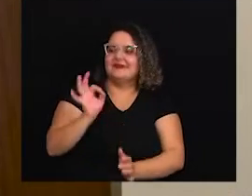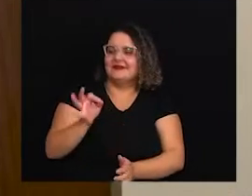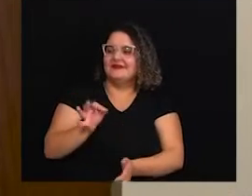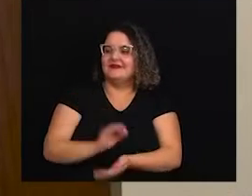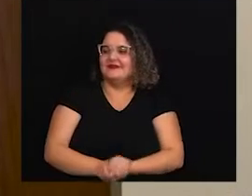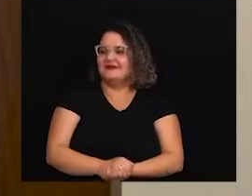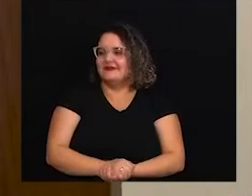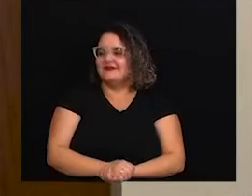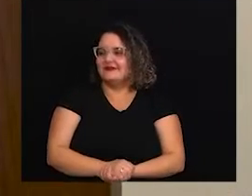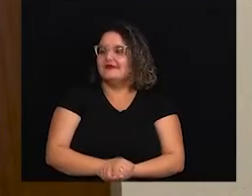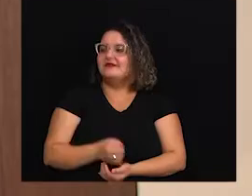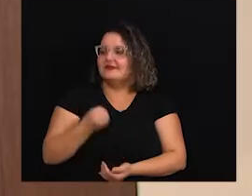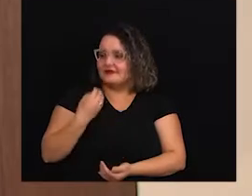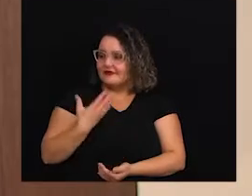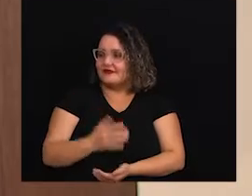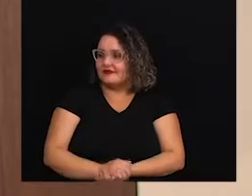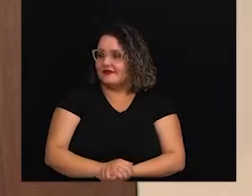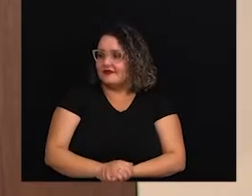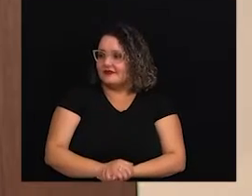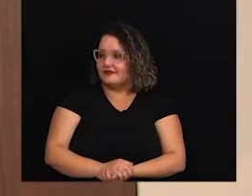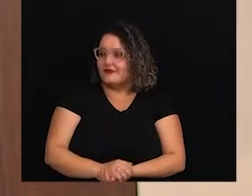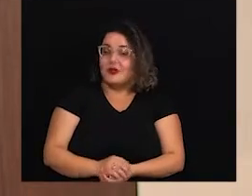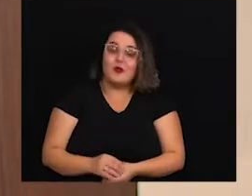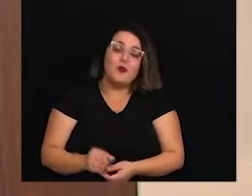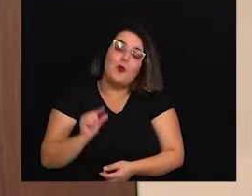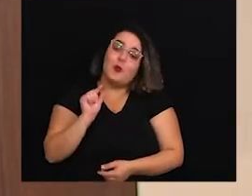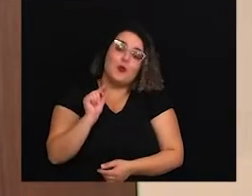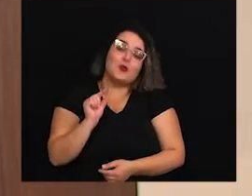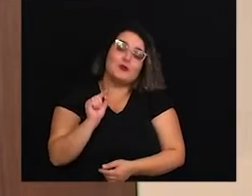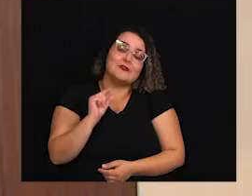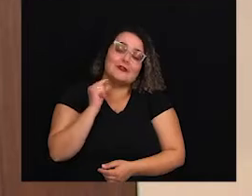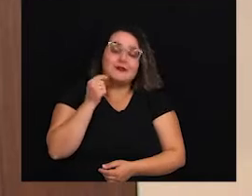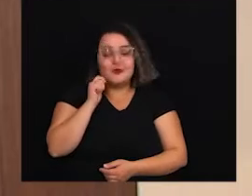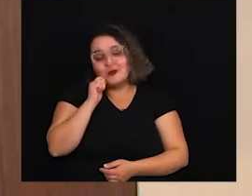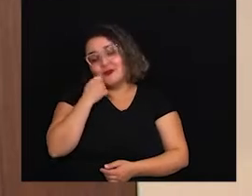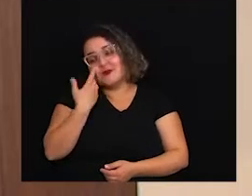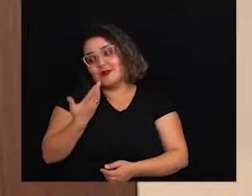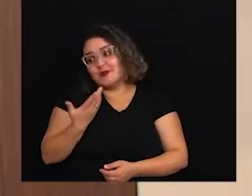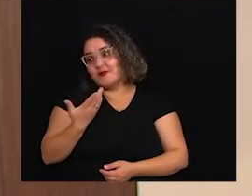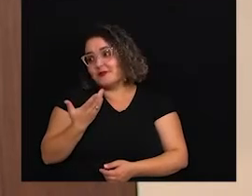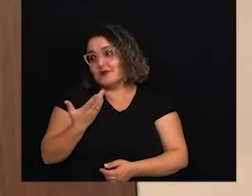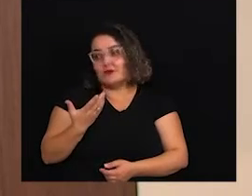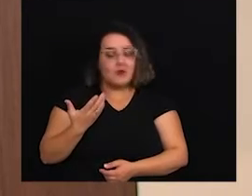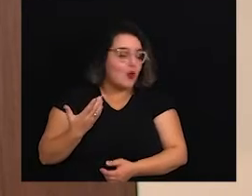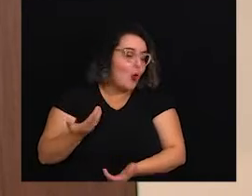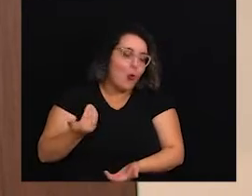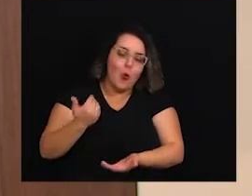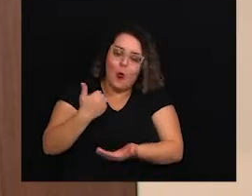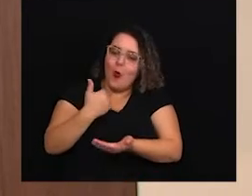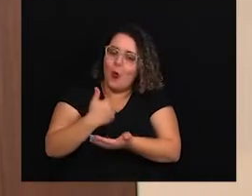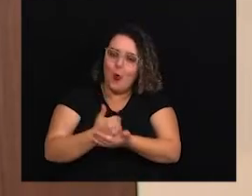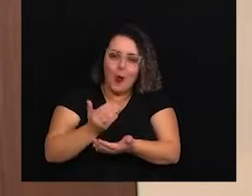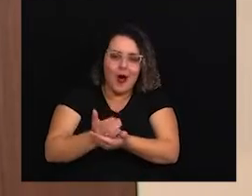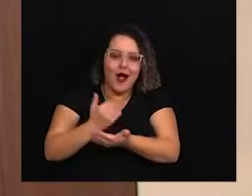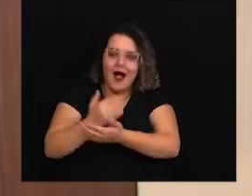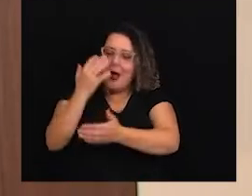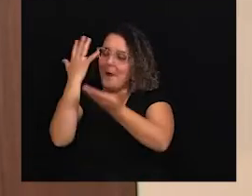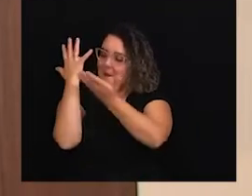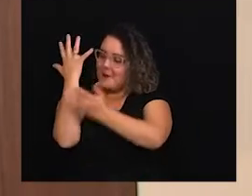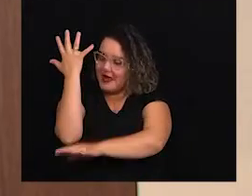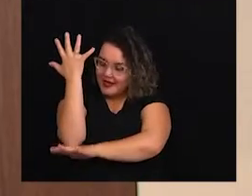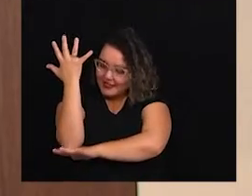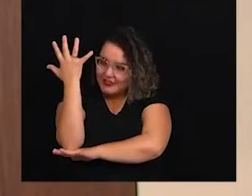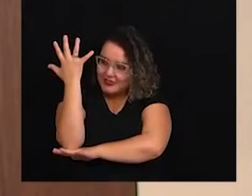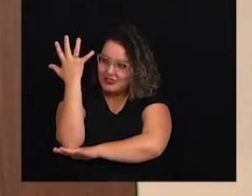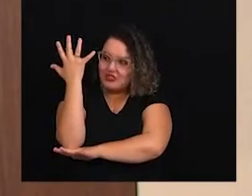com certeza, viu? Muito bem. Olha, sobrou um pão. Né? O abacaxi, a costela não sobrou. Eu vou separar